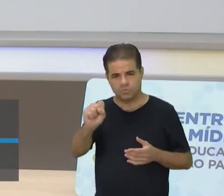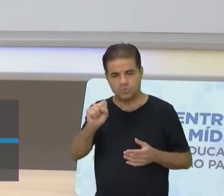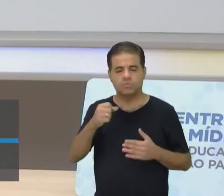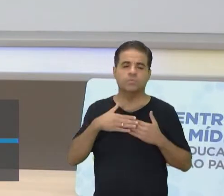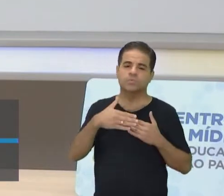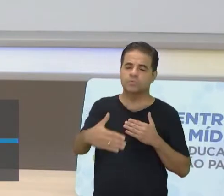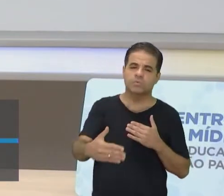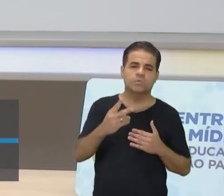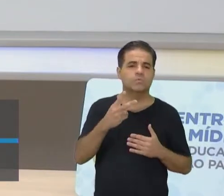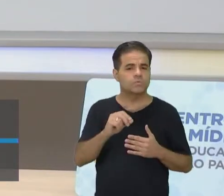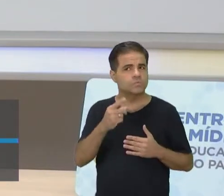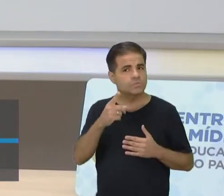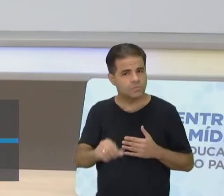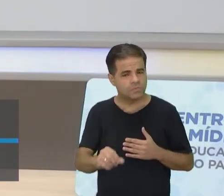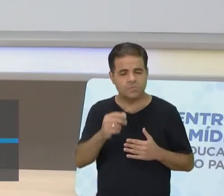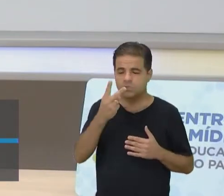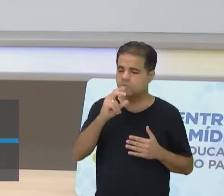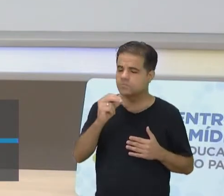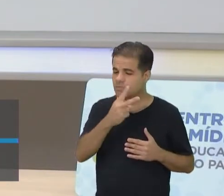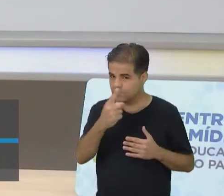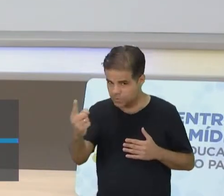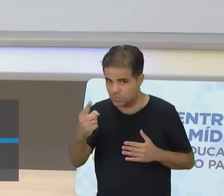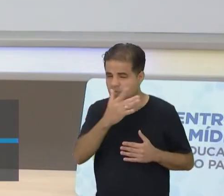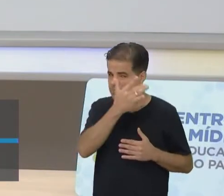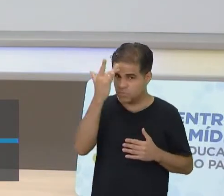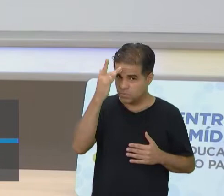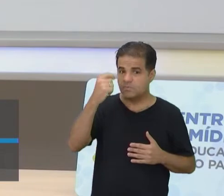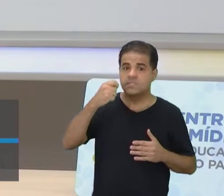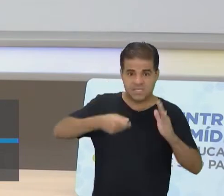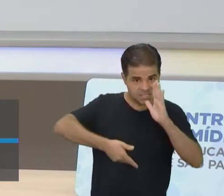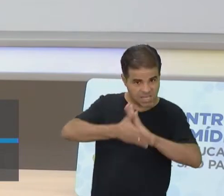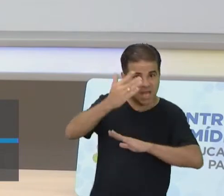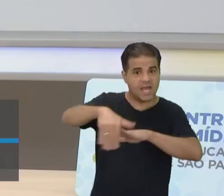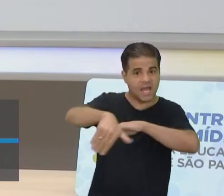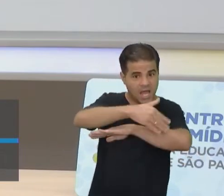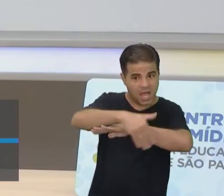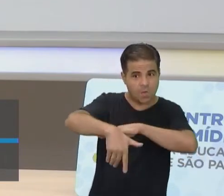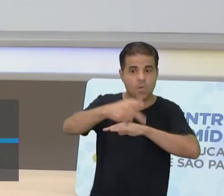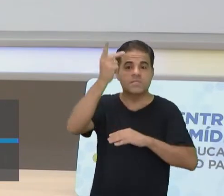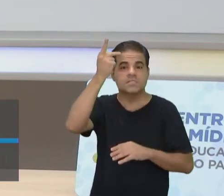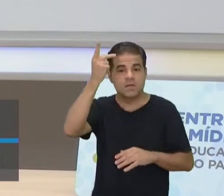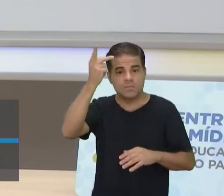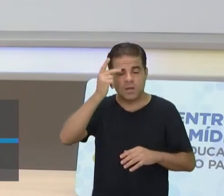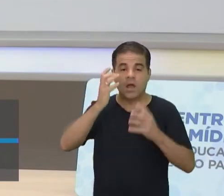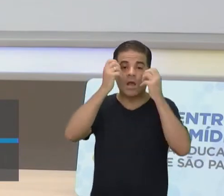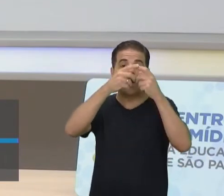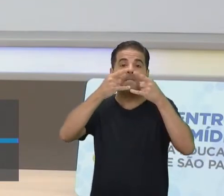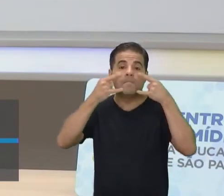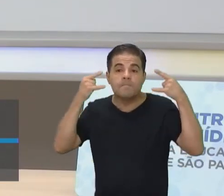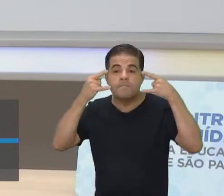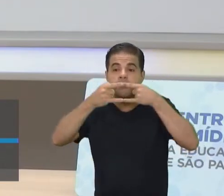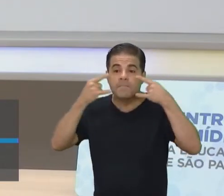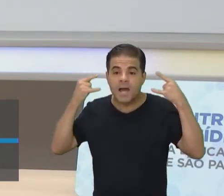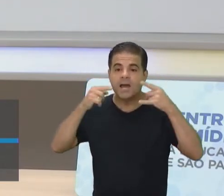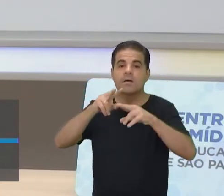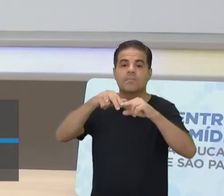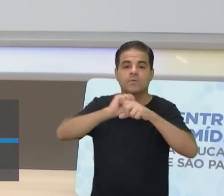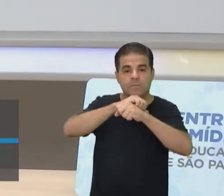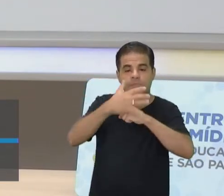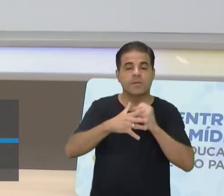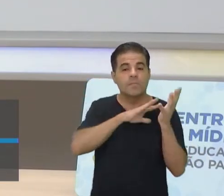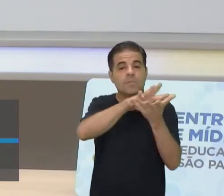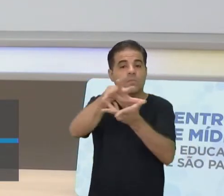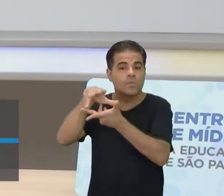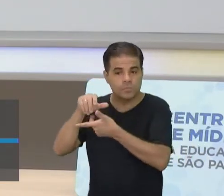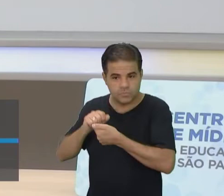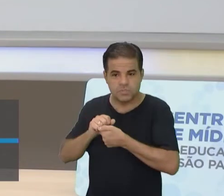2018, que em 2021 as pessoas teriam que sair às ruas de São Paulo de máscaras, porque estava acontecendo uma pandemia mundial,